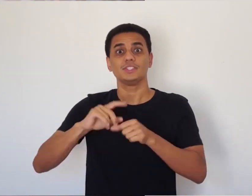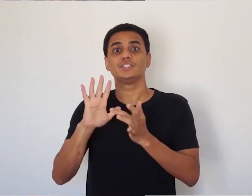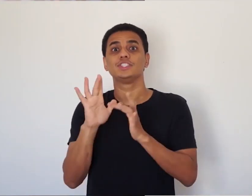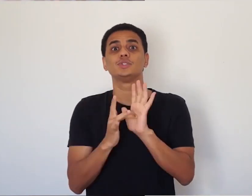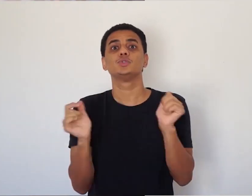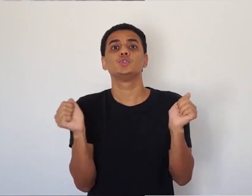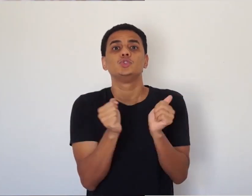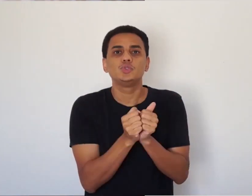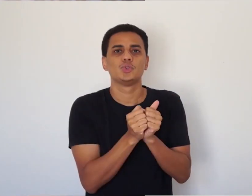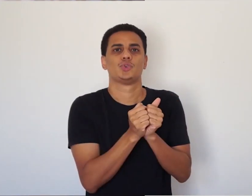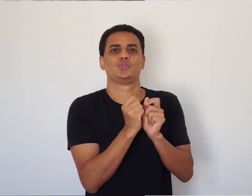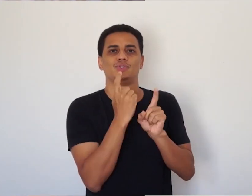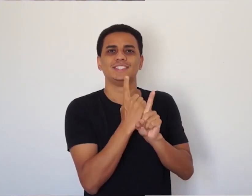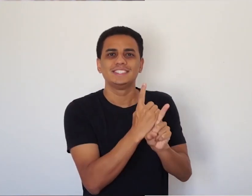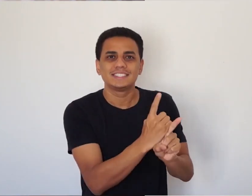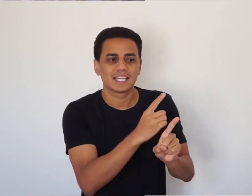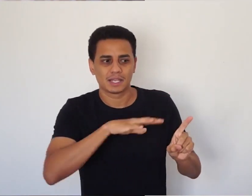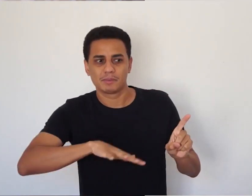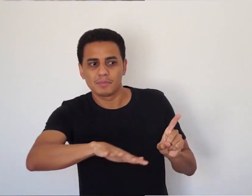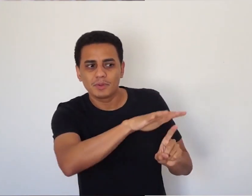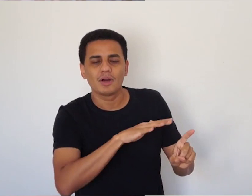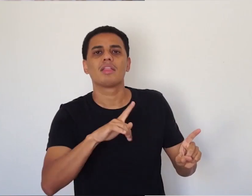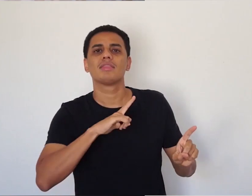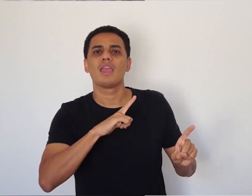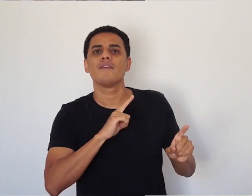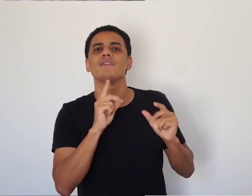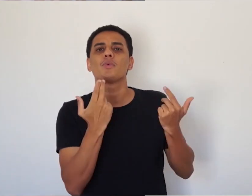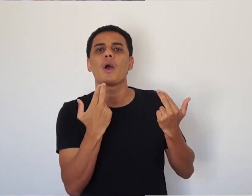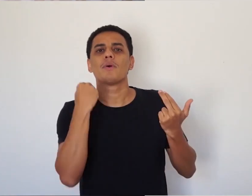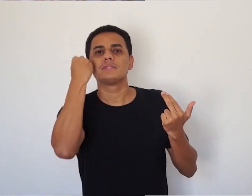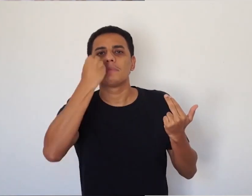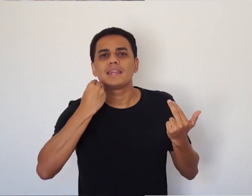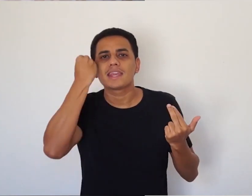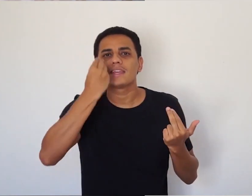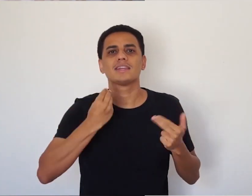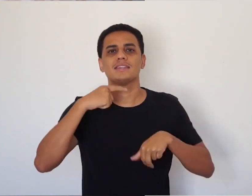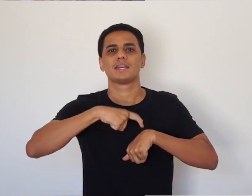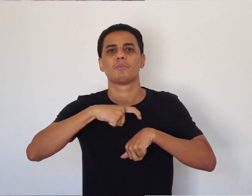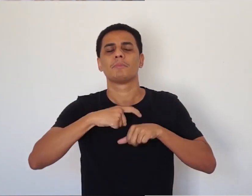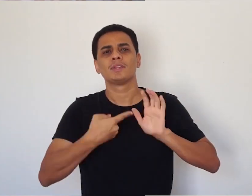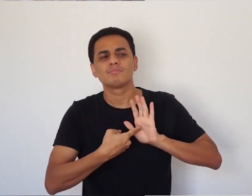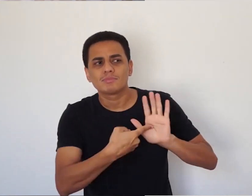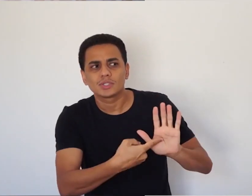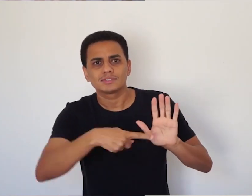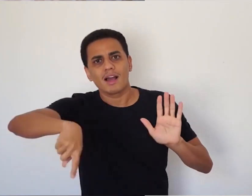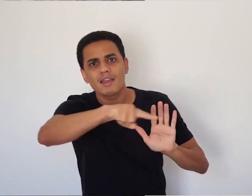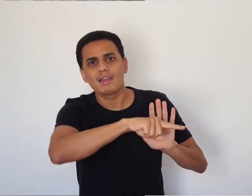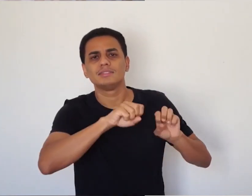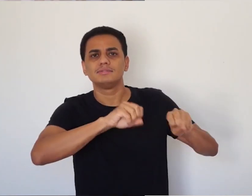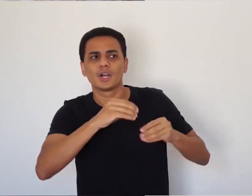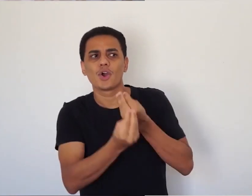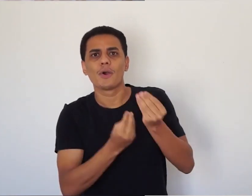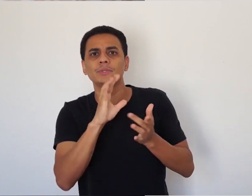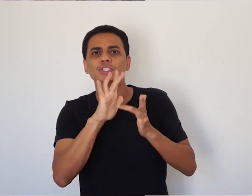seus discípulos remetia-os a uma experiência profunda que seria a sua própria vida sendo entregue como Cordeiro de